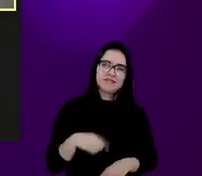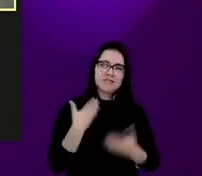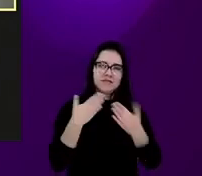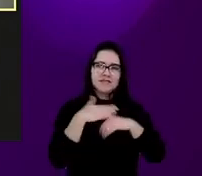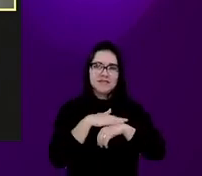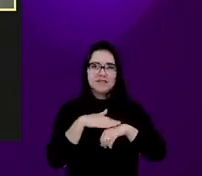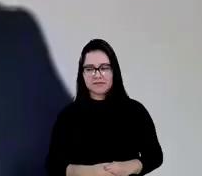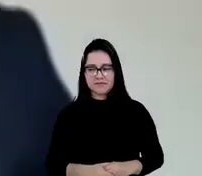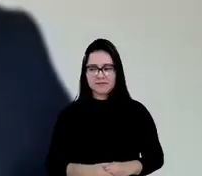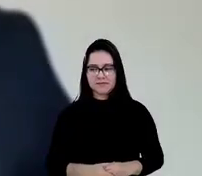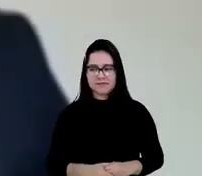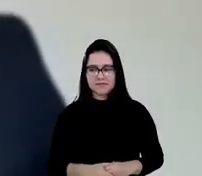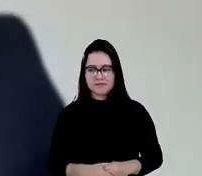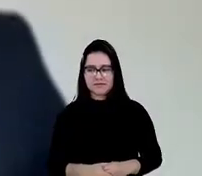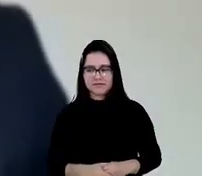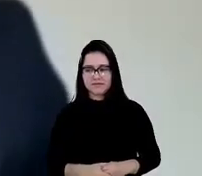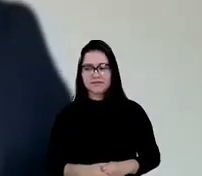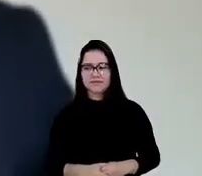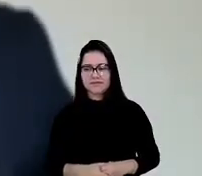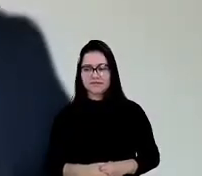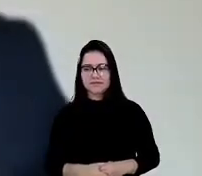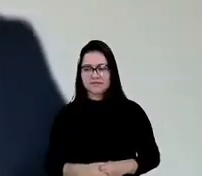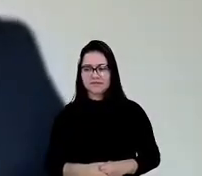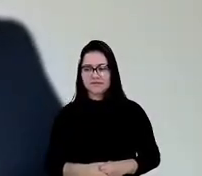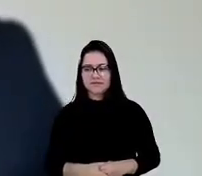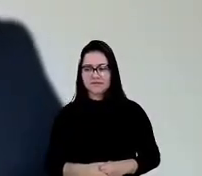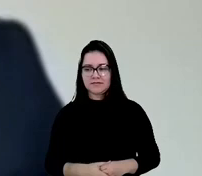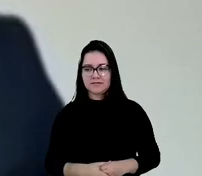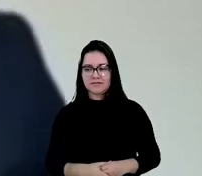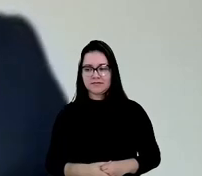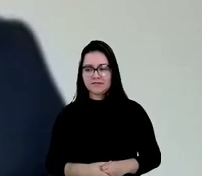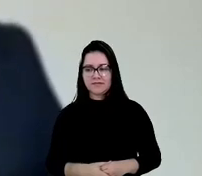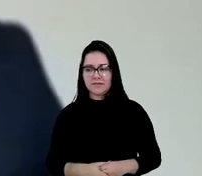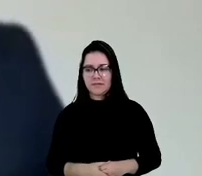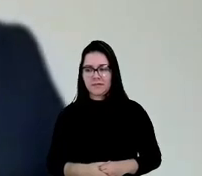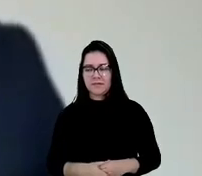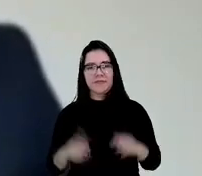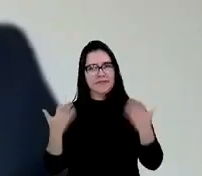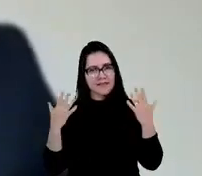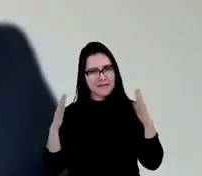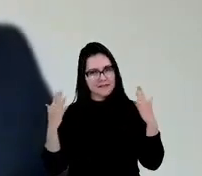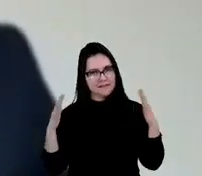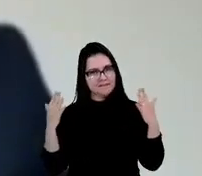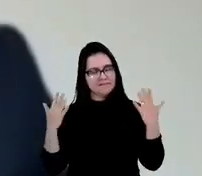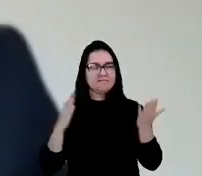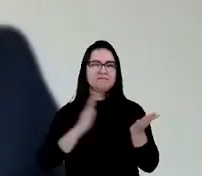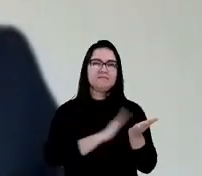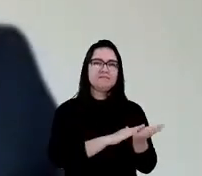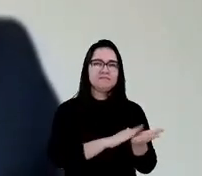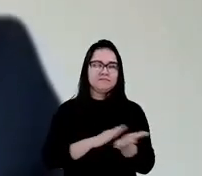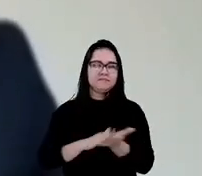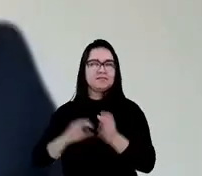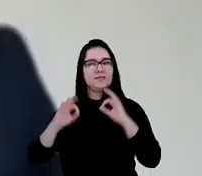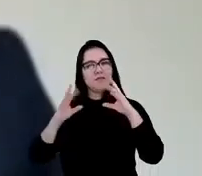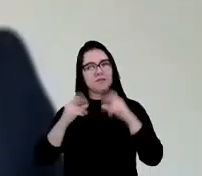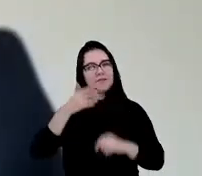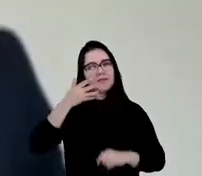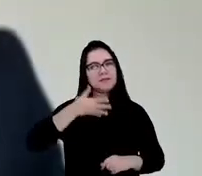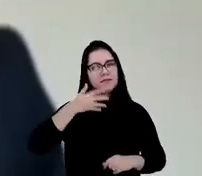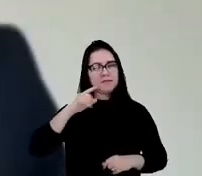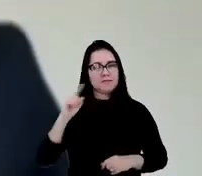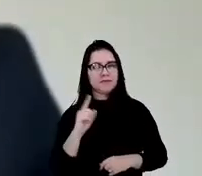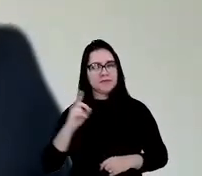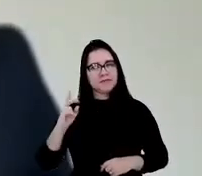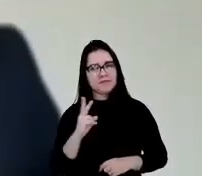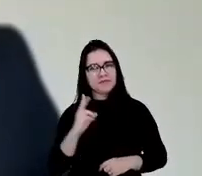obrigado. Então, gostaria de parabenizar, né, a todos os palestrantes,